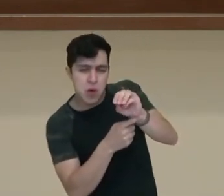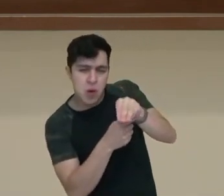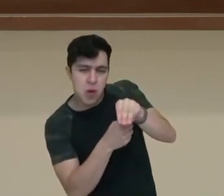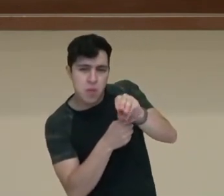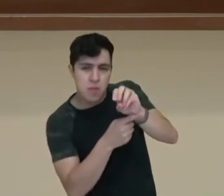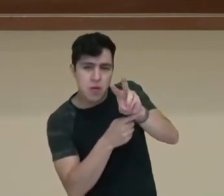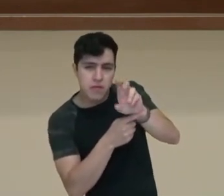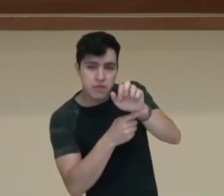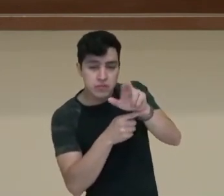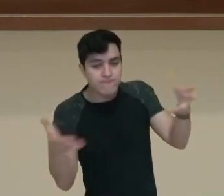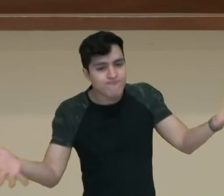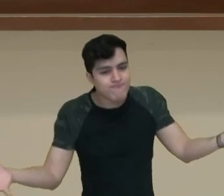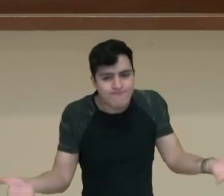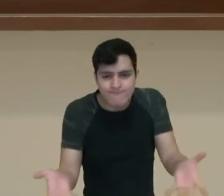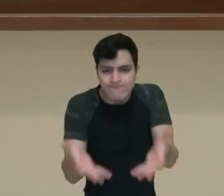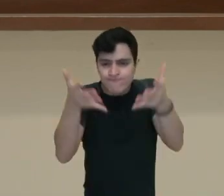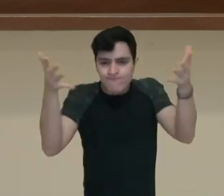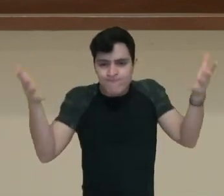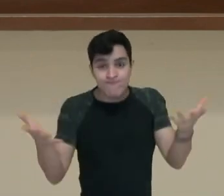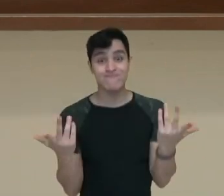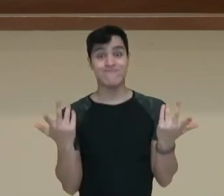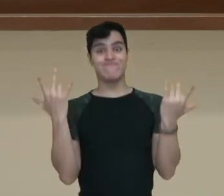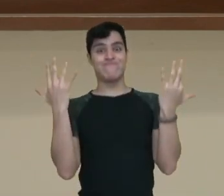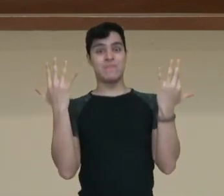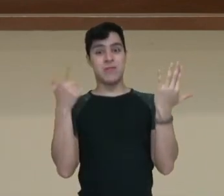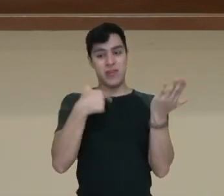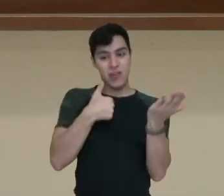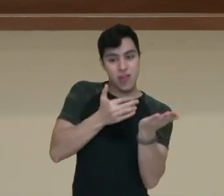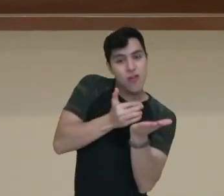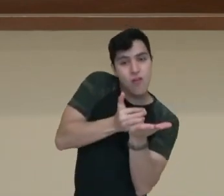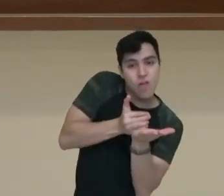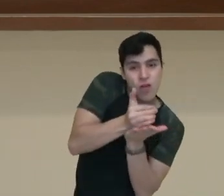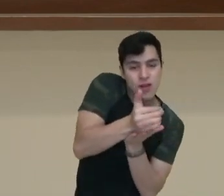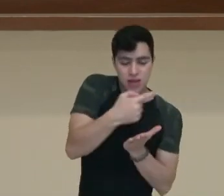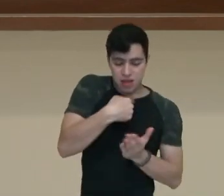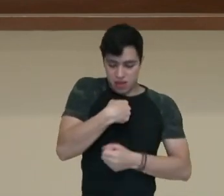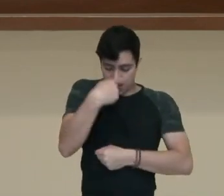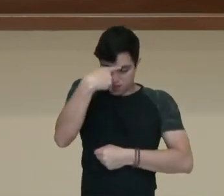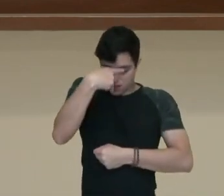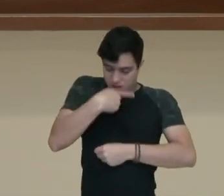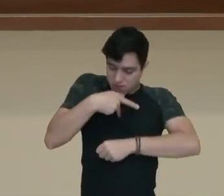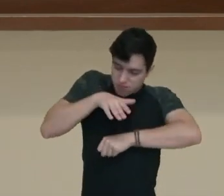eu iniciei. Fui eu que tive a iniciativa. Então, campanha